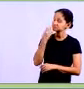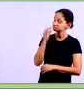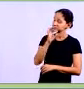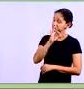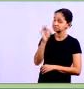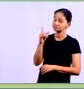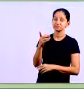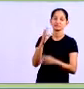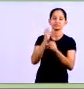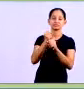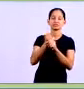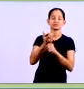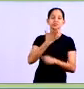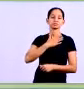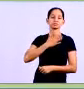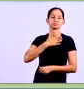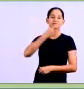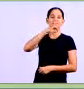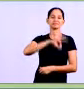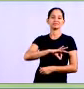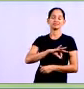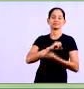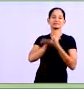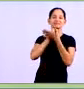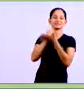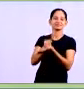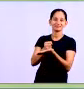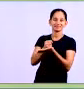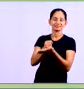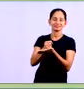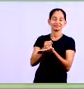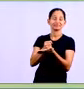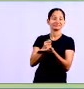ver a conta dos meus honorários.